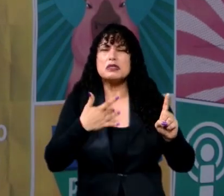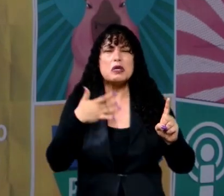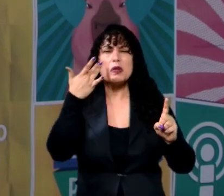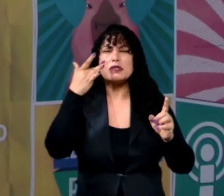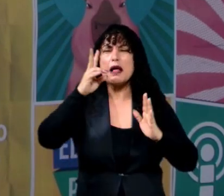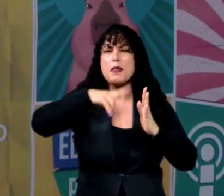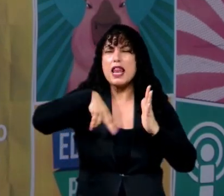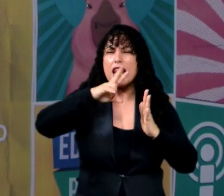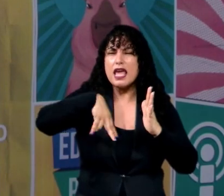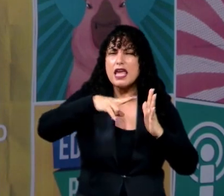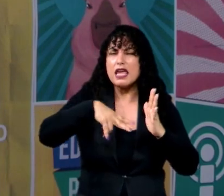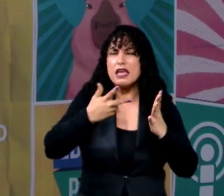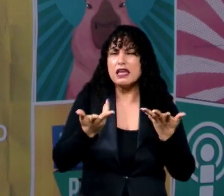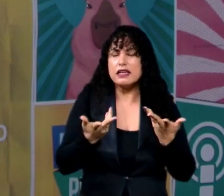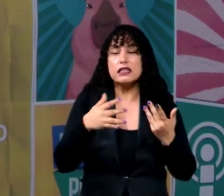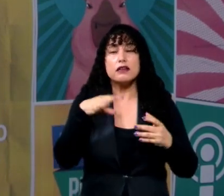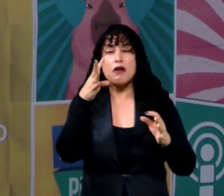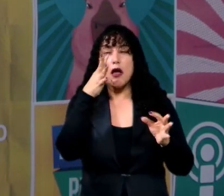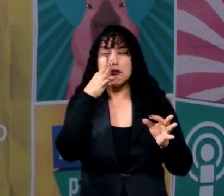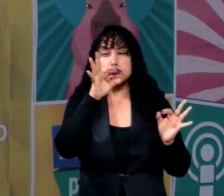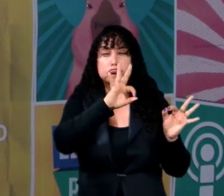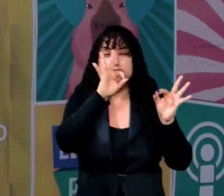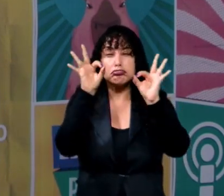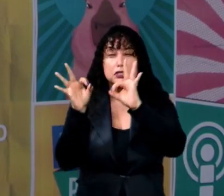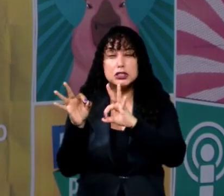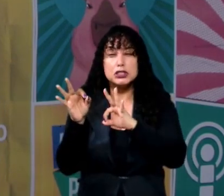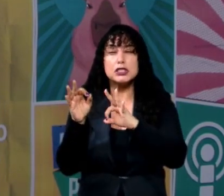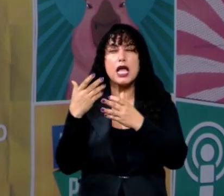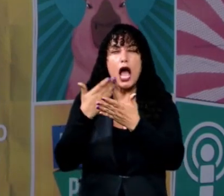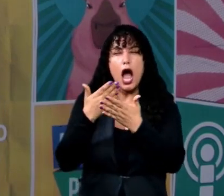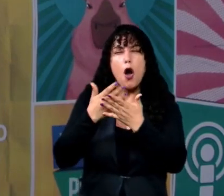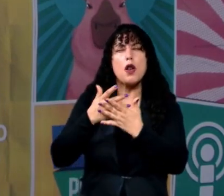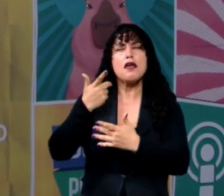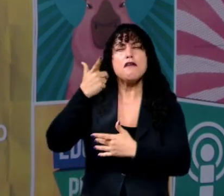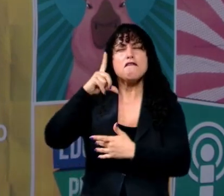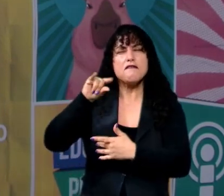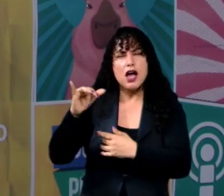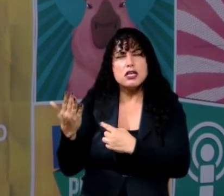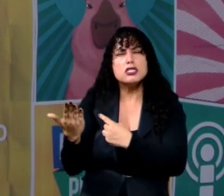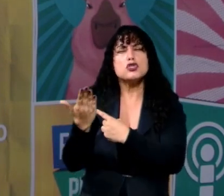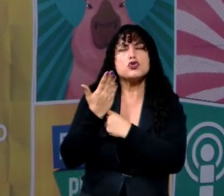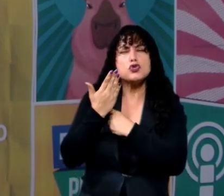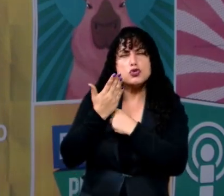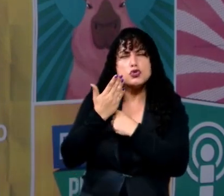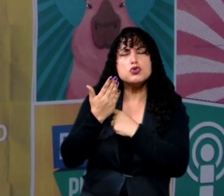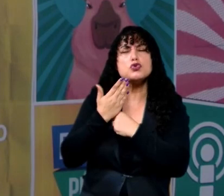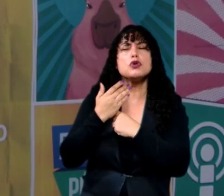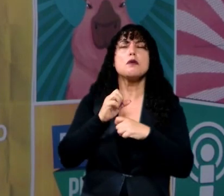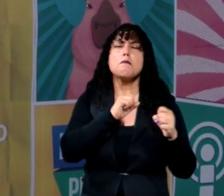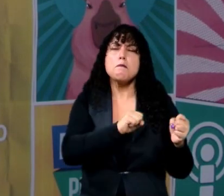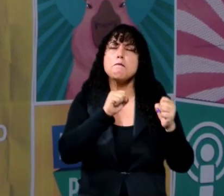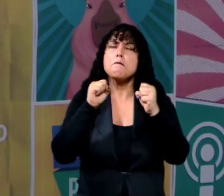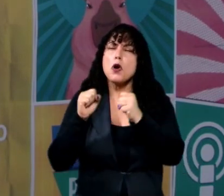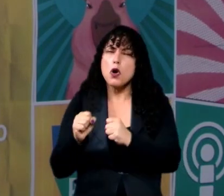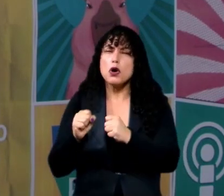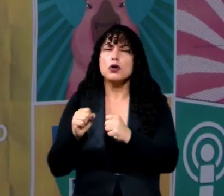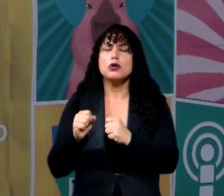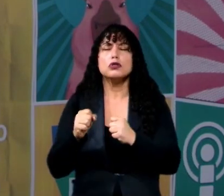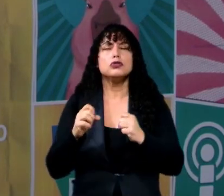ler e você vai assistir às aulas e vai se beneficiar da mesma forma, pode, né?